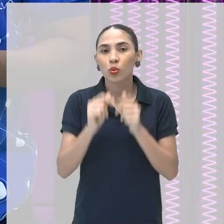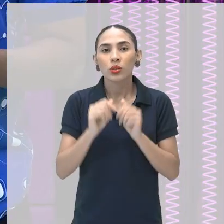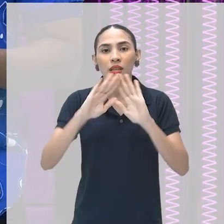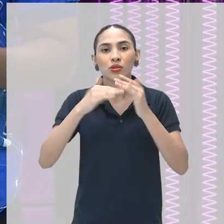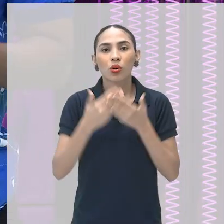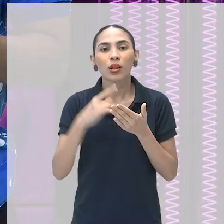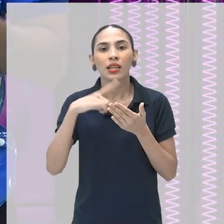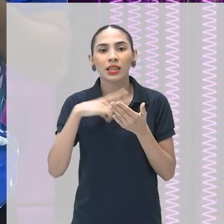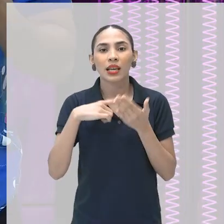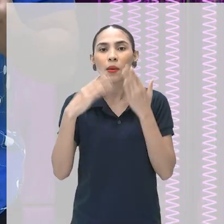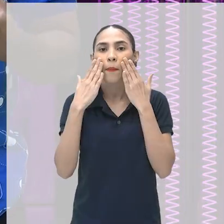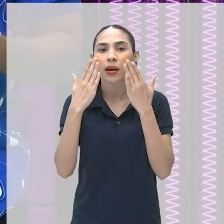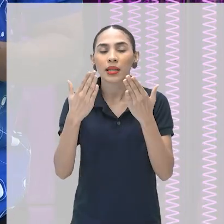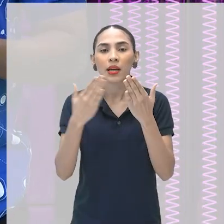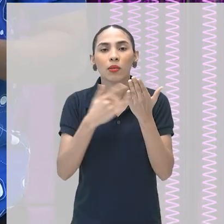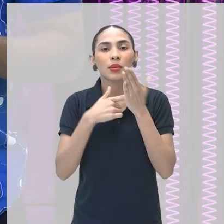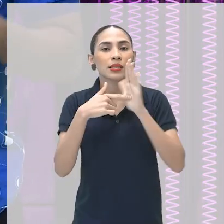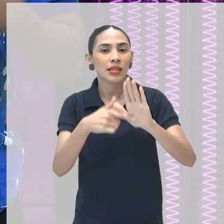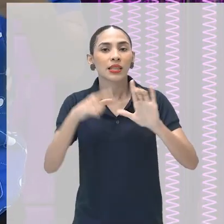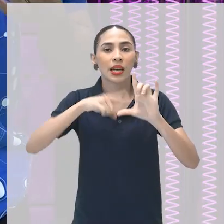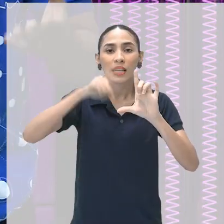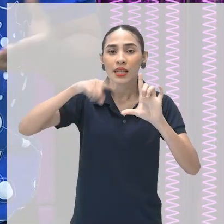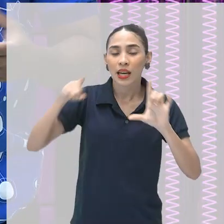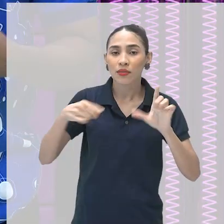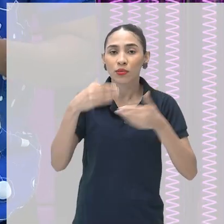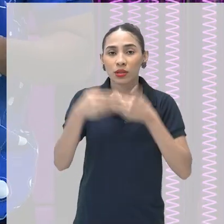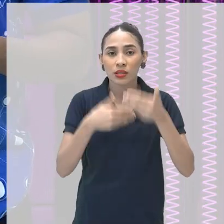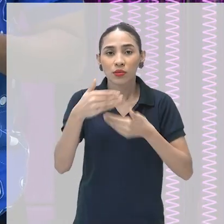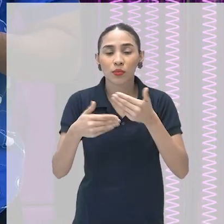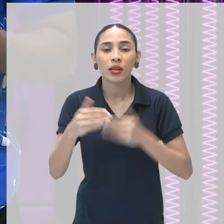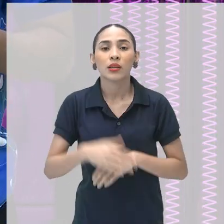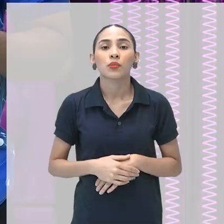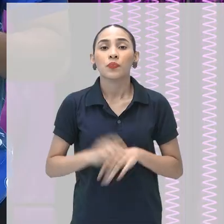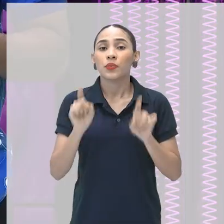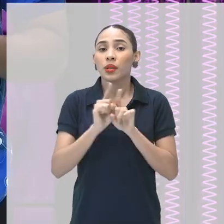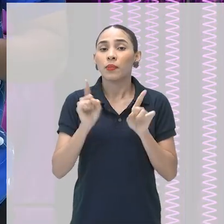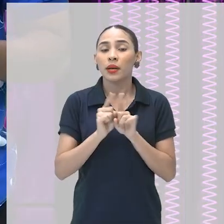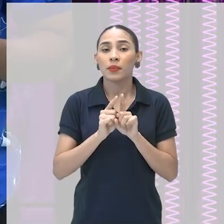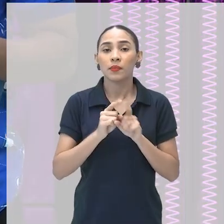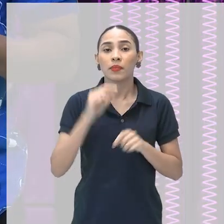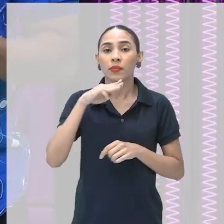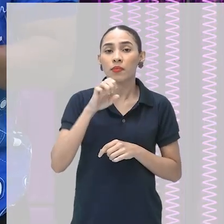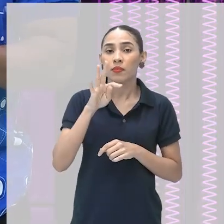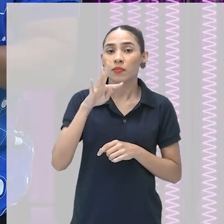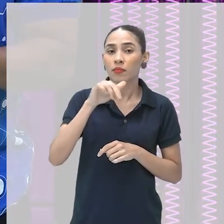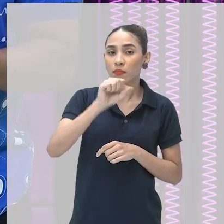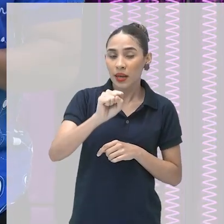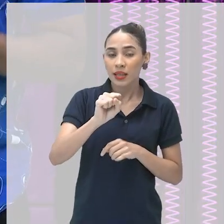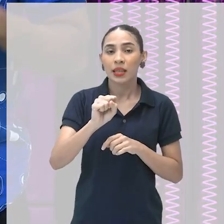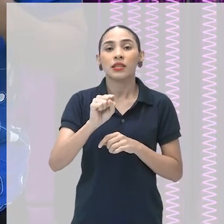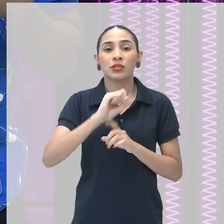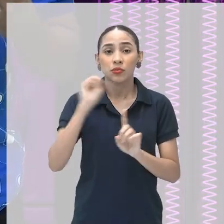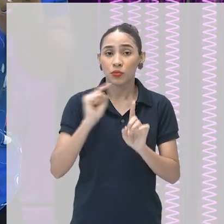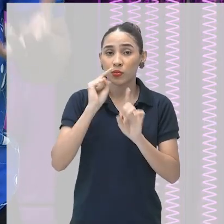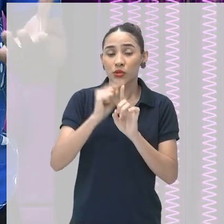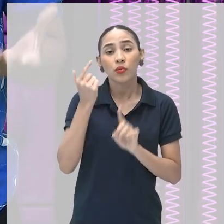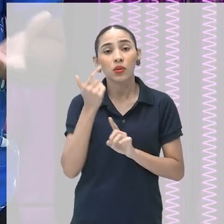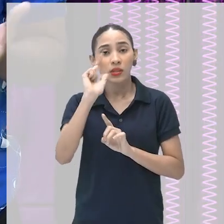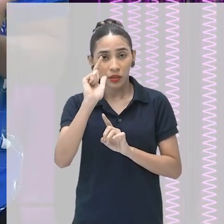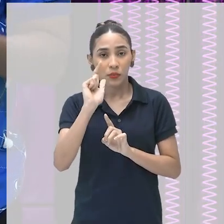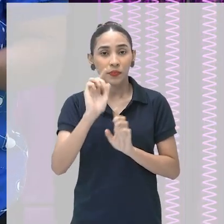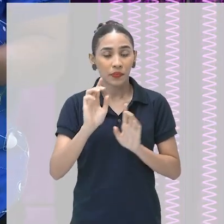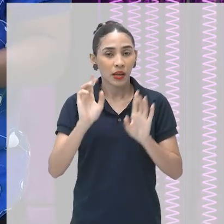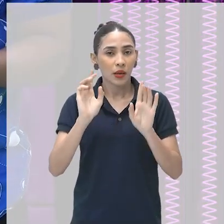painel onde mostra os gráficos de desenvolvimento, os gráficos das metas atingidas, beleza? E o que